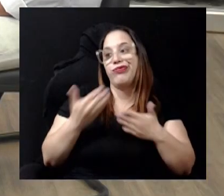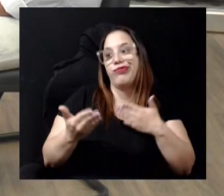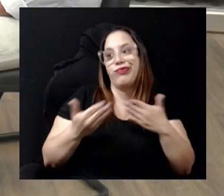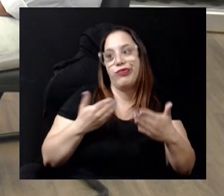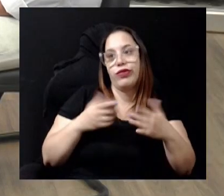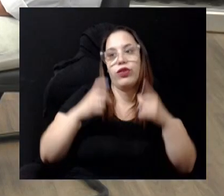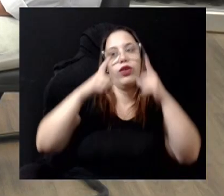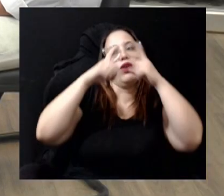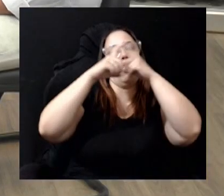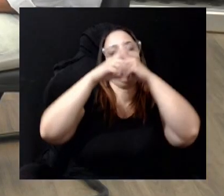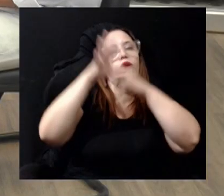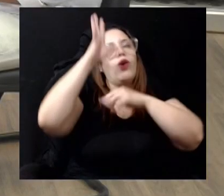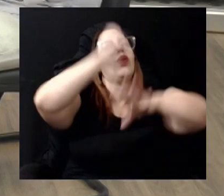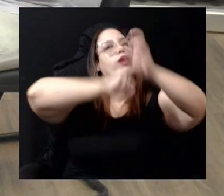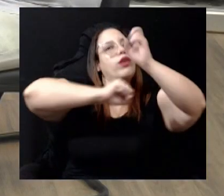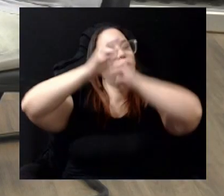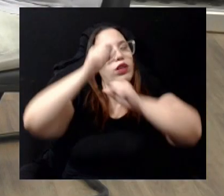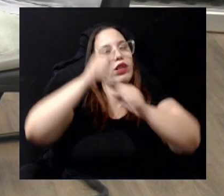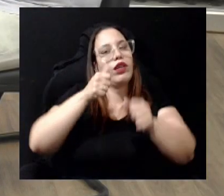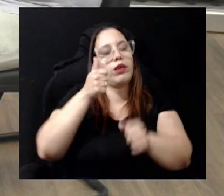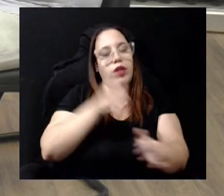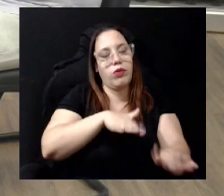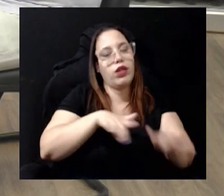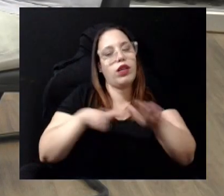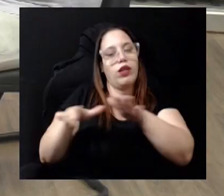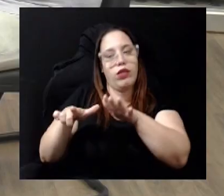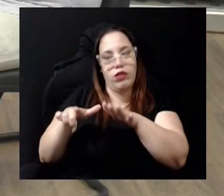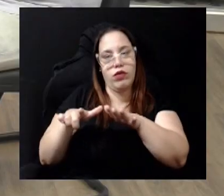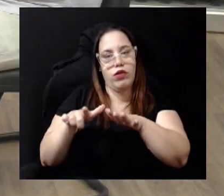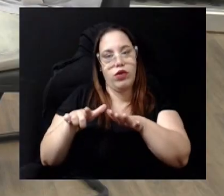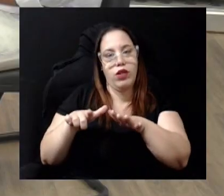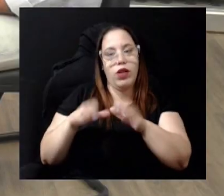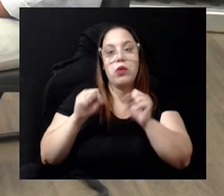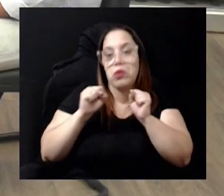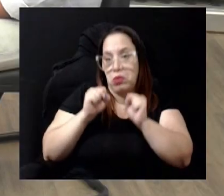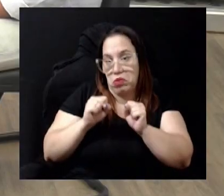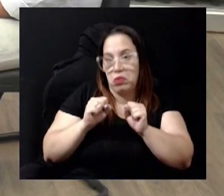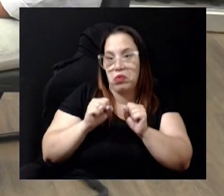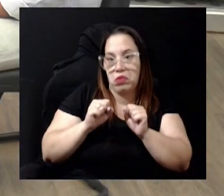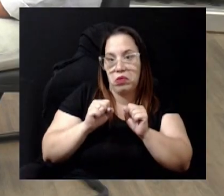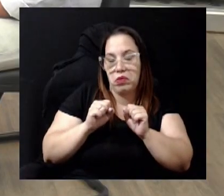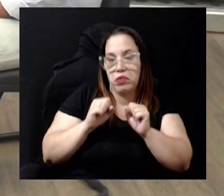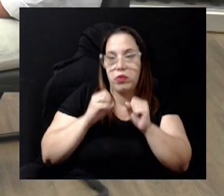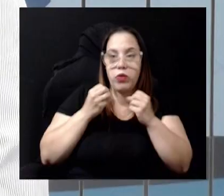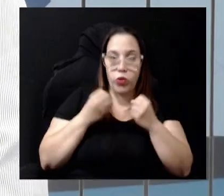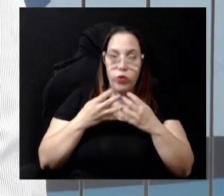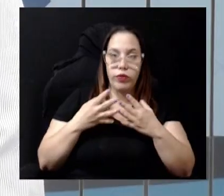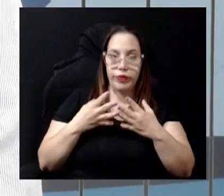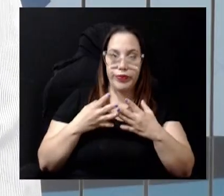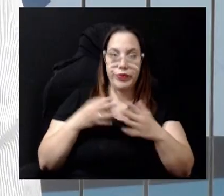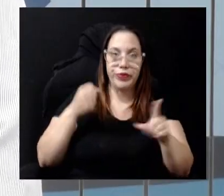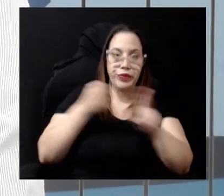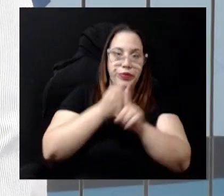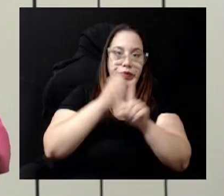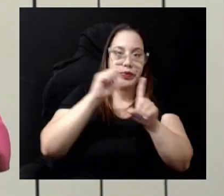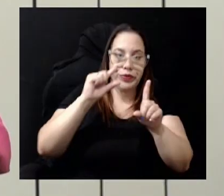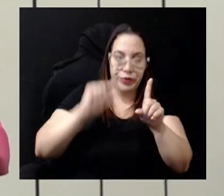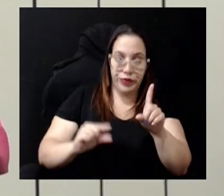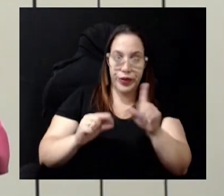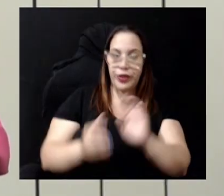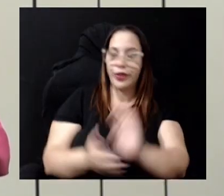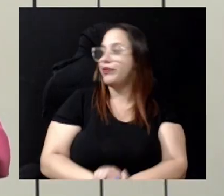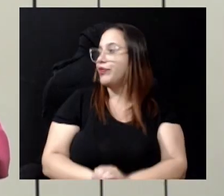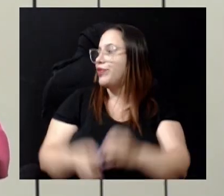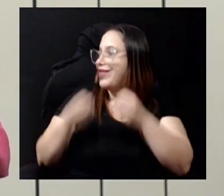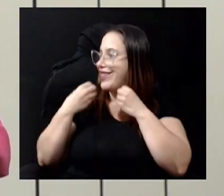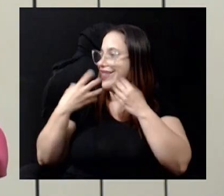aprendizado nas primeiras semanas, mas se a gente pudesse fazer isso de uma maneira paulatina, talvez os impactos fossem menores. Muito bem.